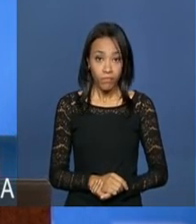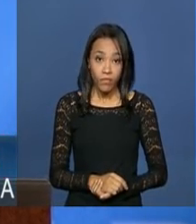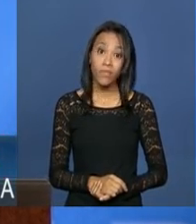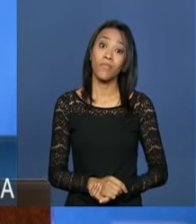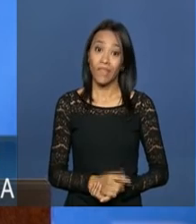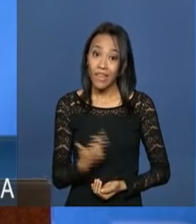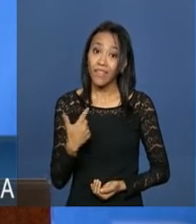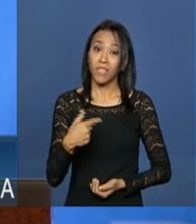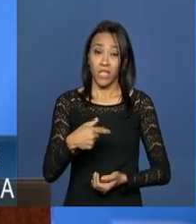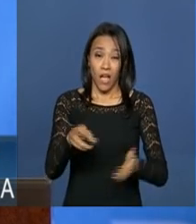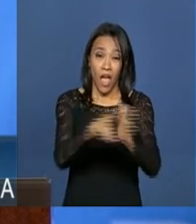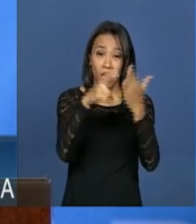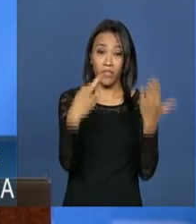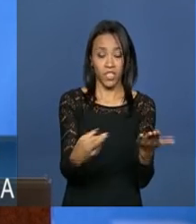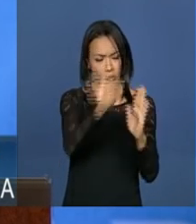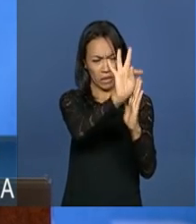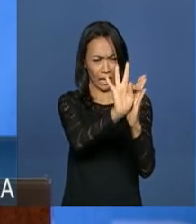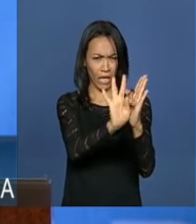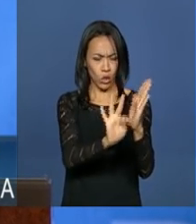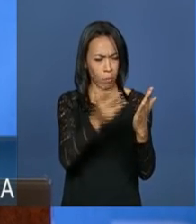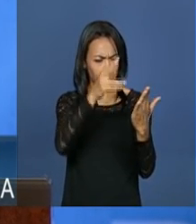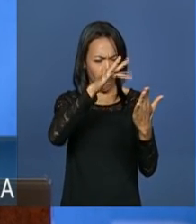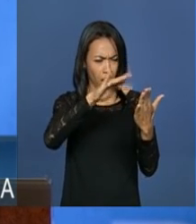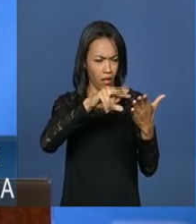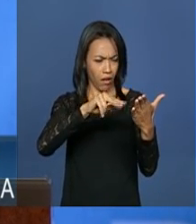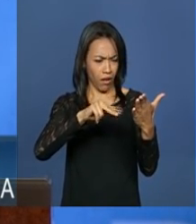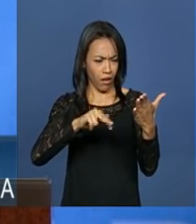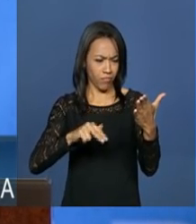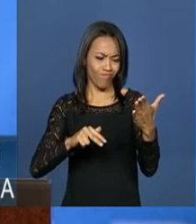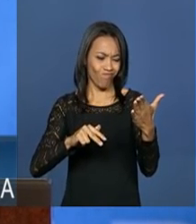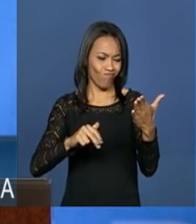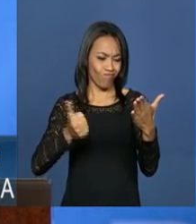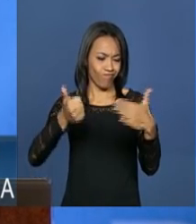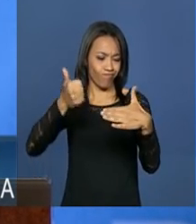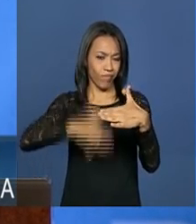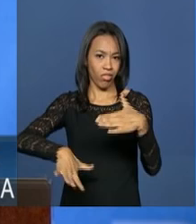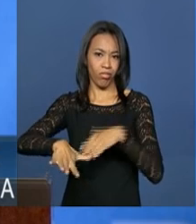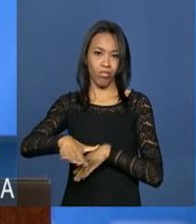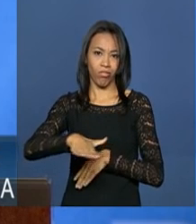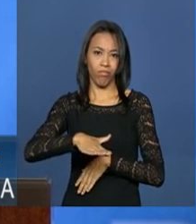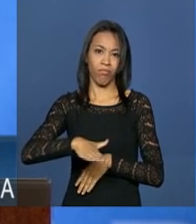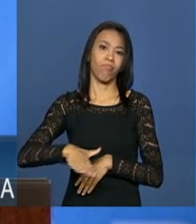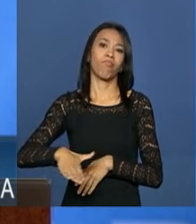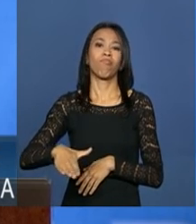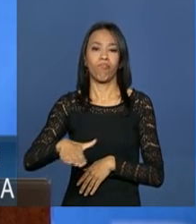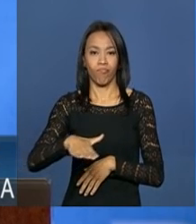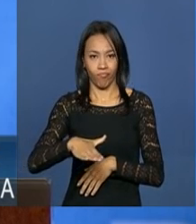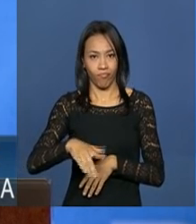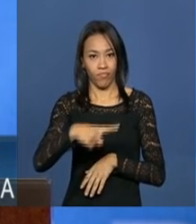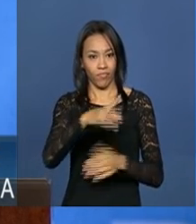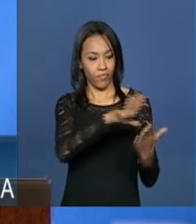É um texto, é um texto muito baixo que reproduz um